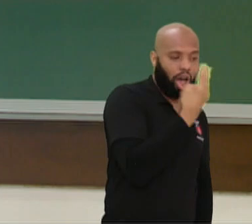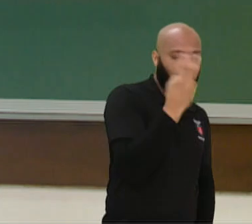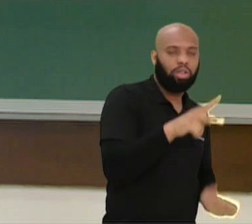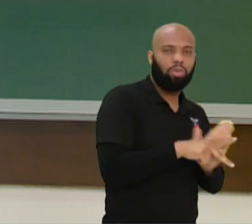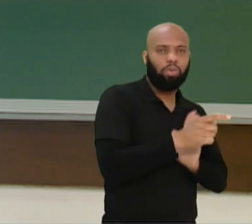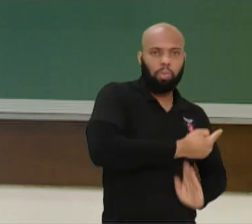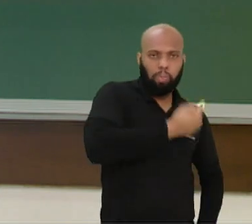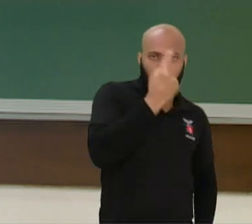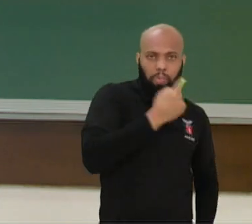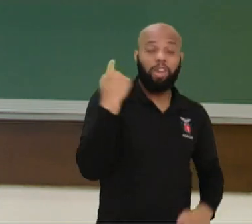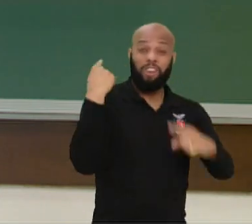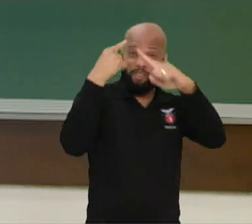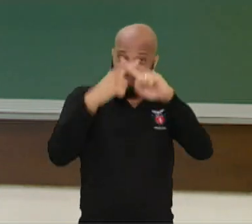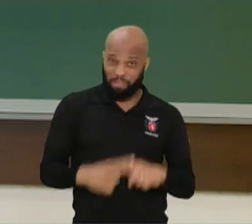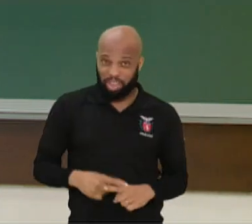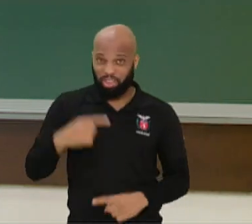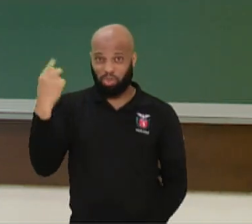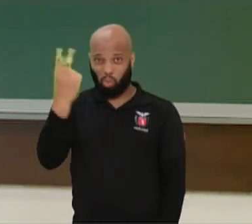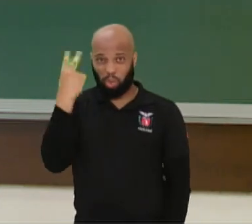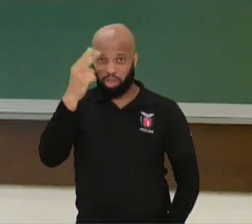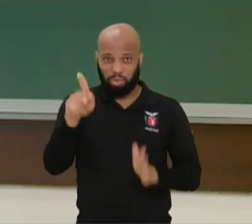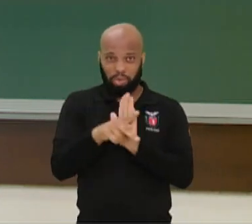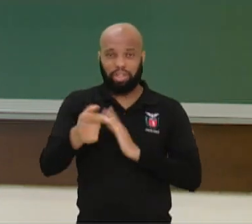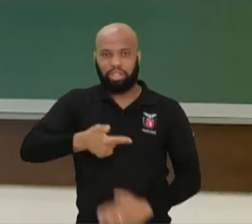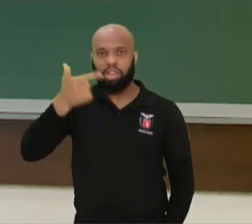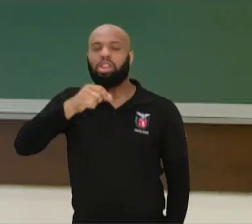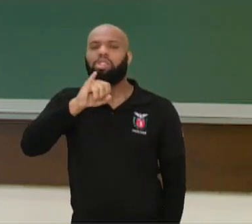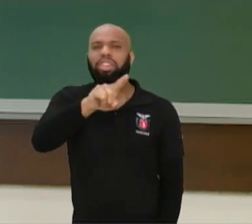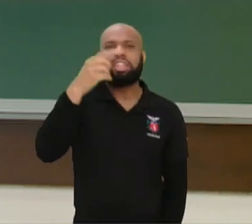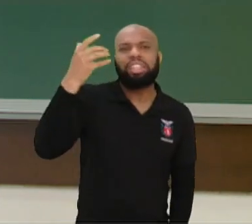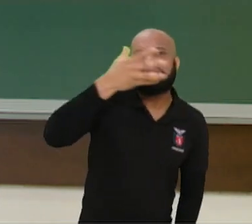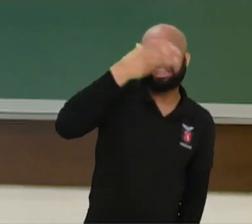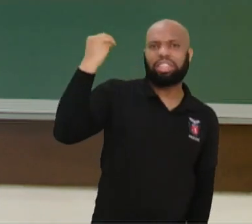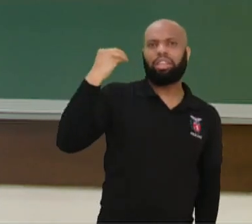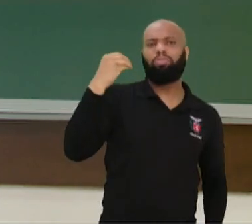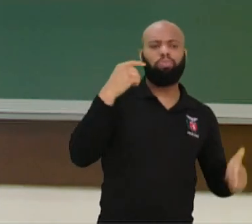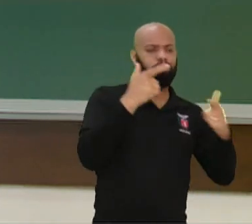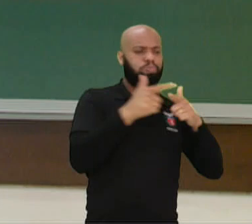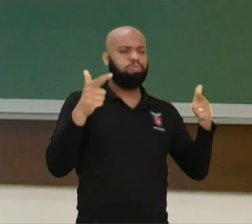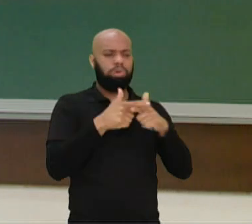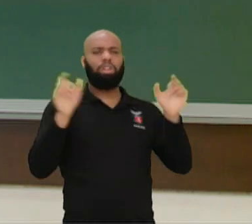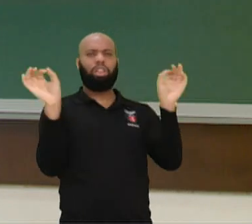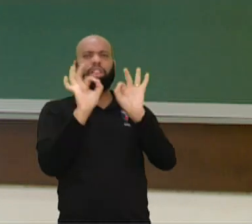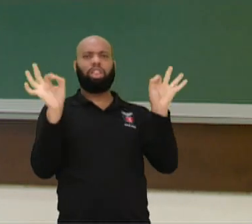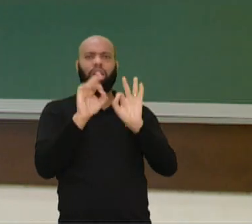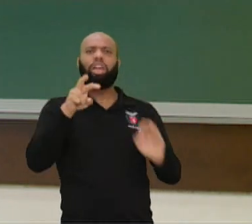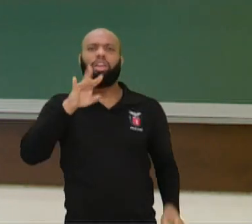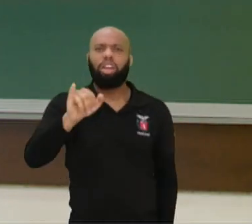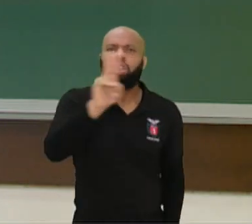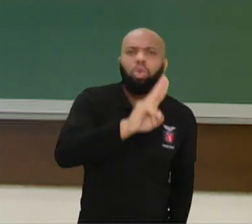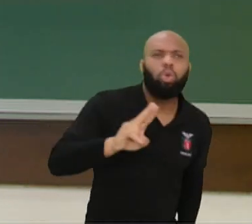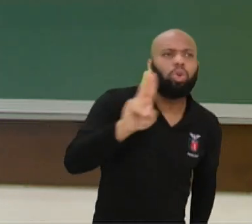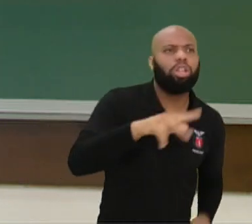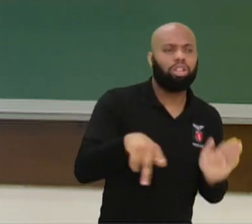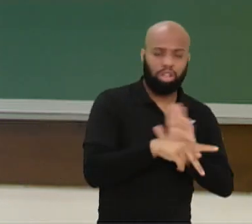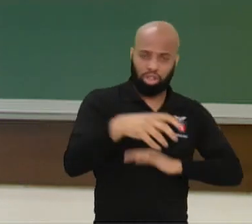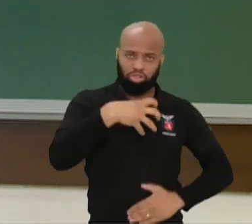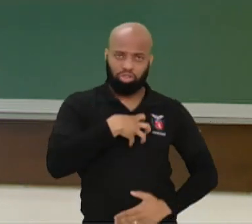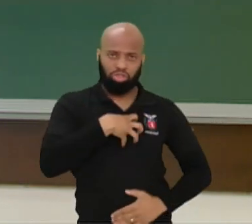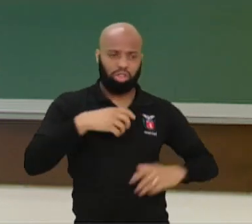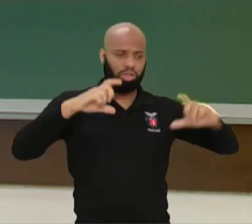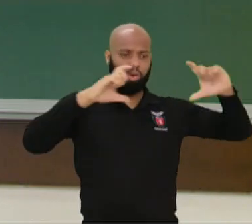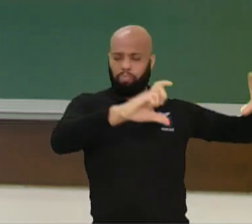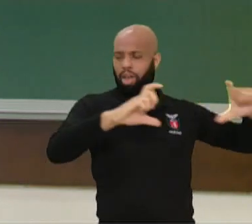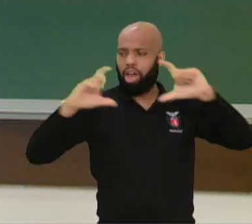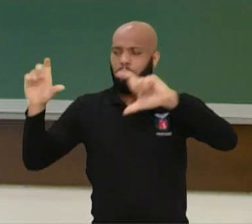do segundo. Se você se esquecer, não tem problema. Você vai aplicar a distributiva, ela é válida para todas